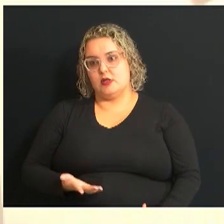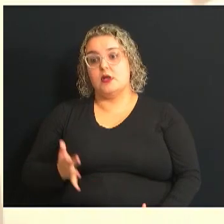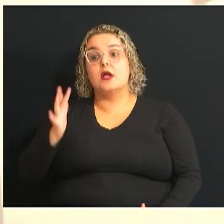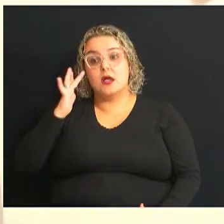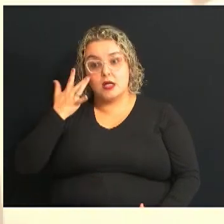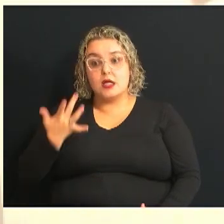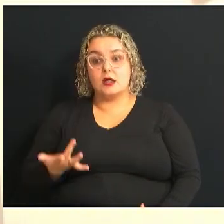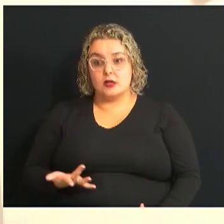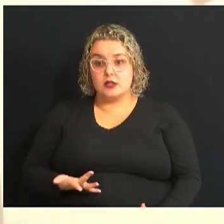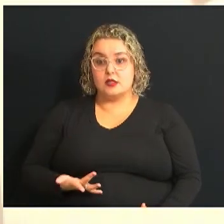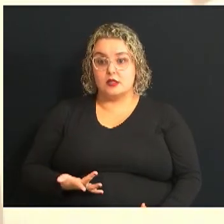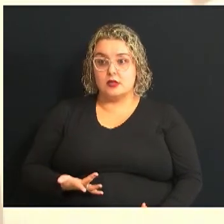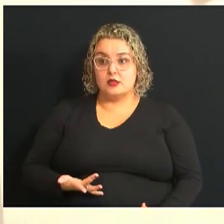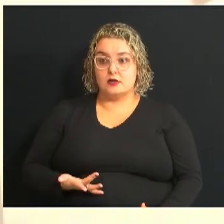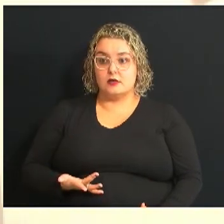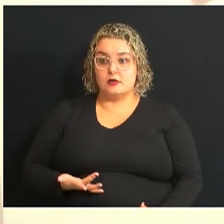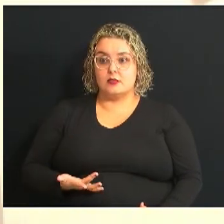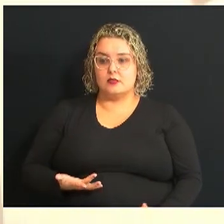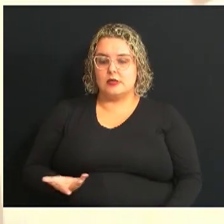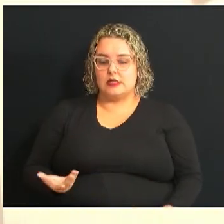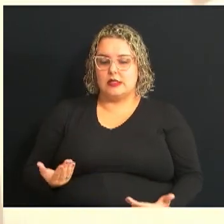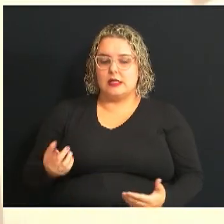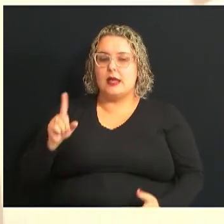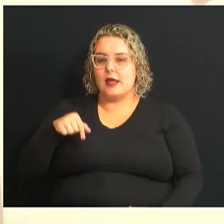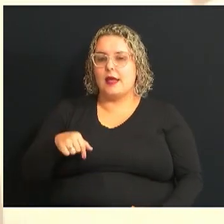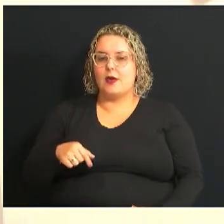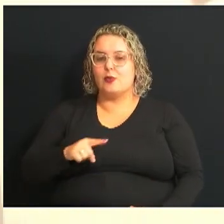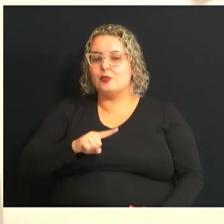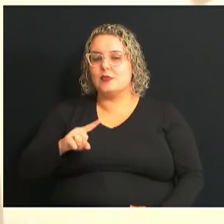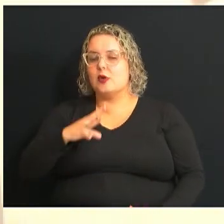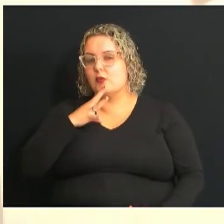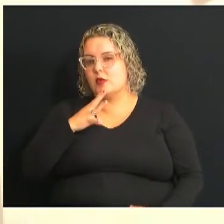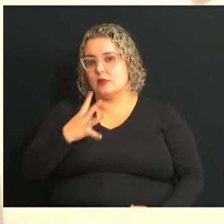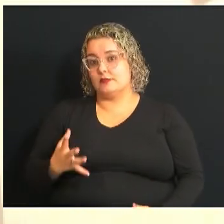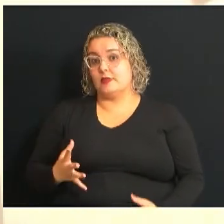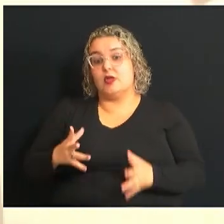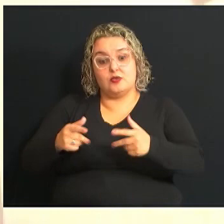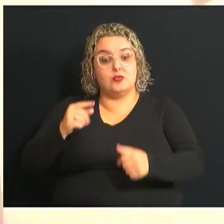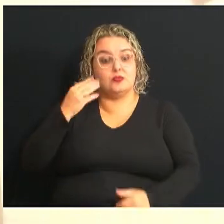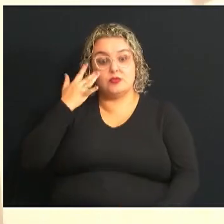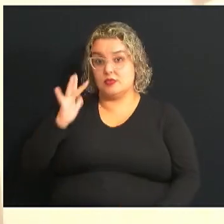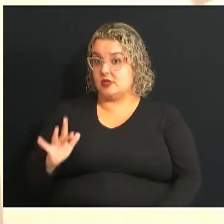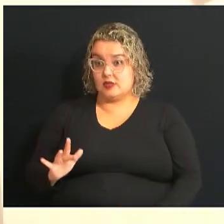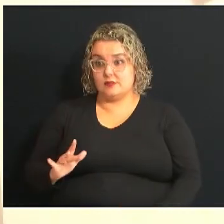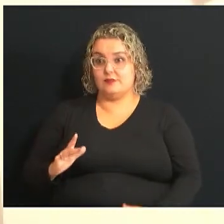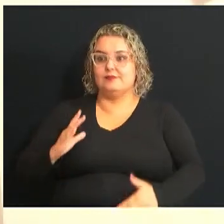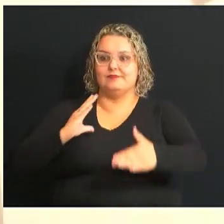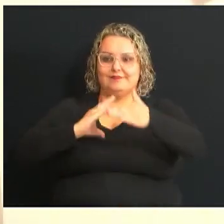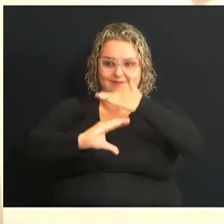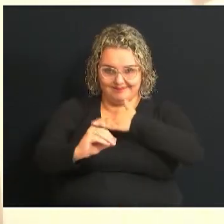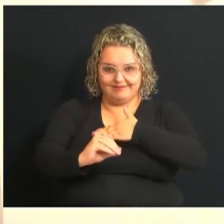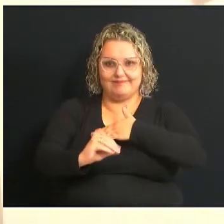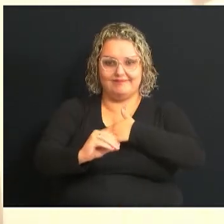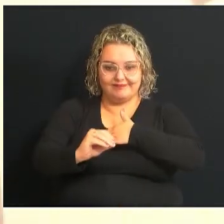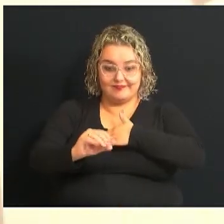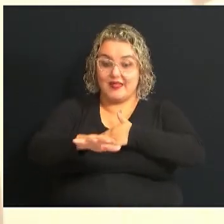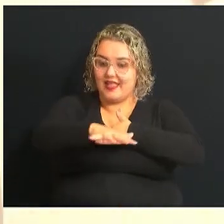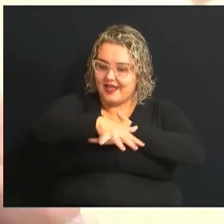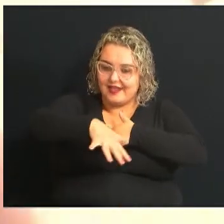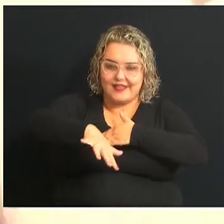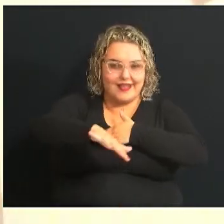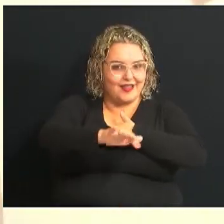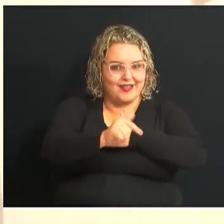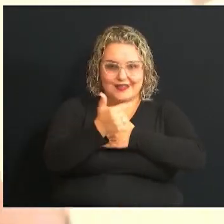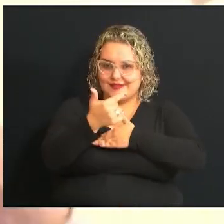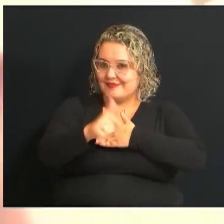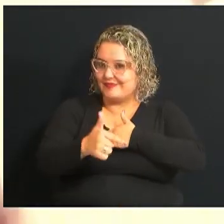o medo, ele mora muito no desconhecido, né? Aquilo que a gente não sabe. E migrar é se jogar no desconhecido. Por mais